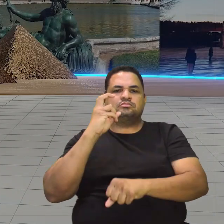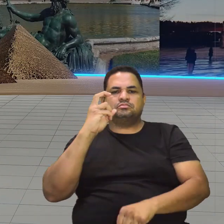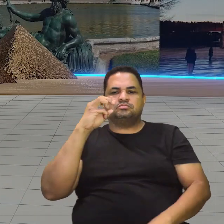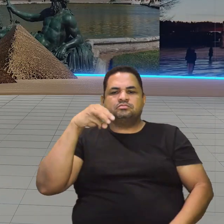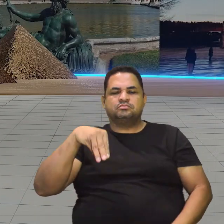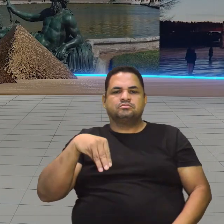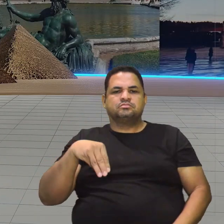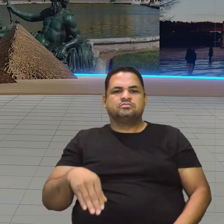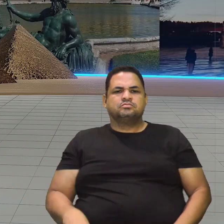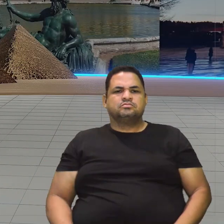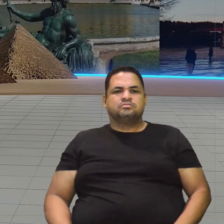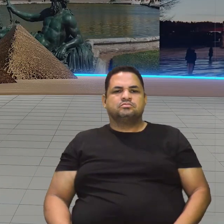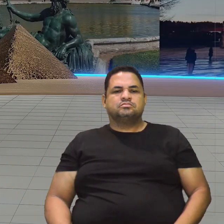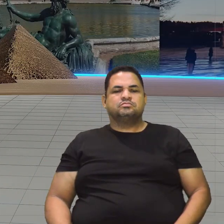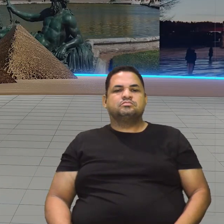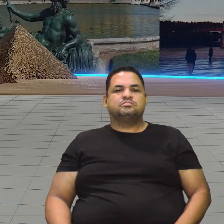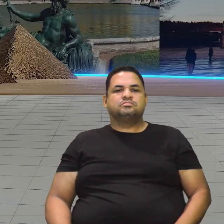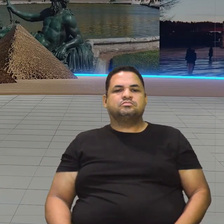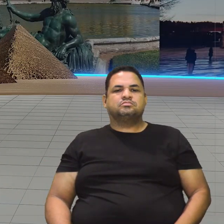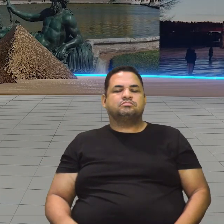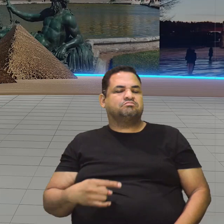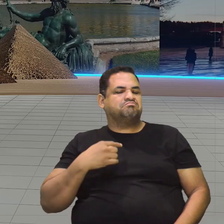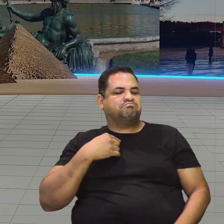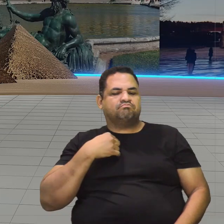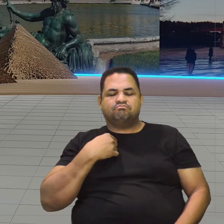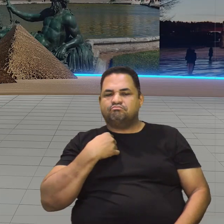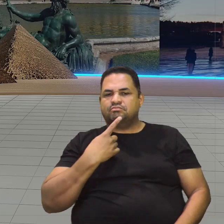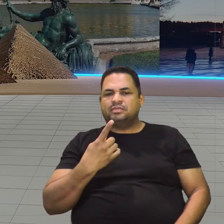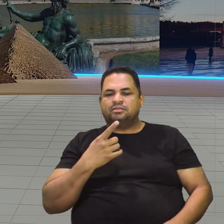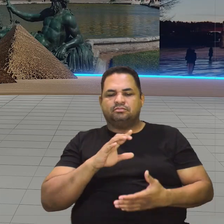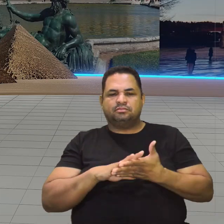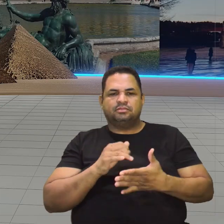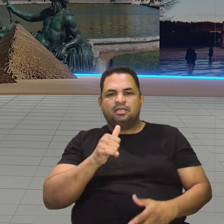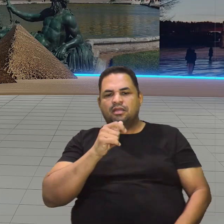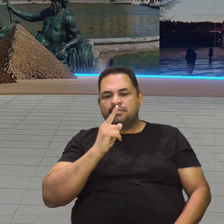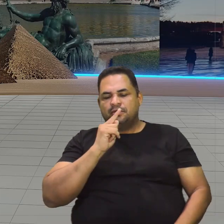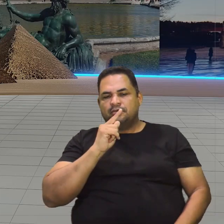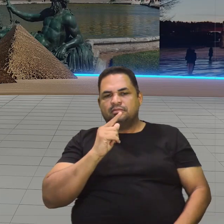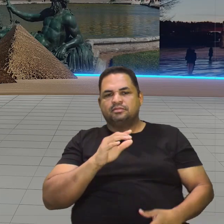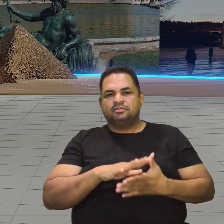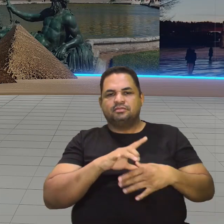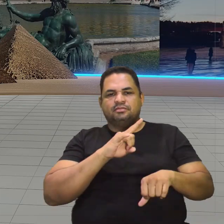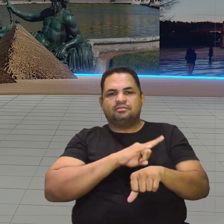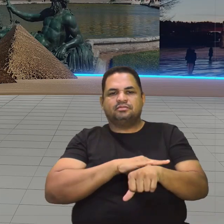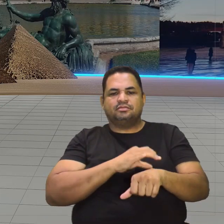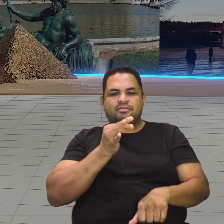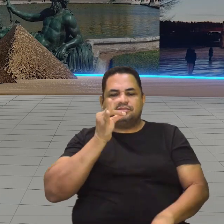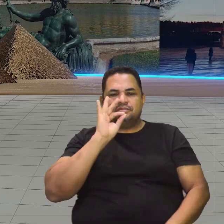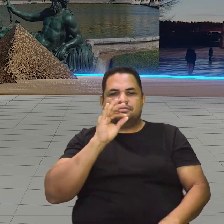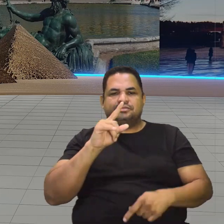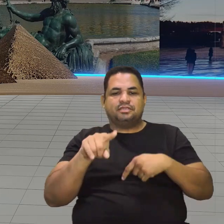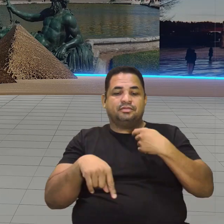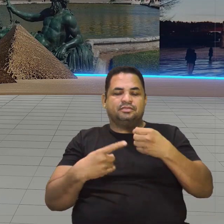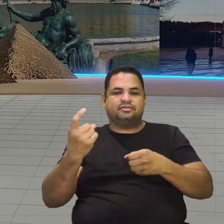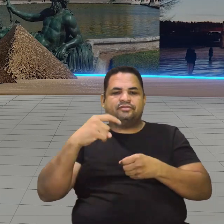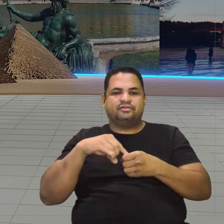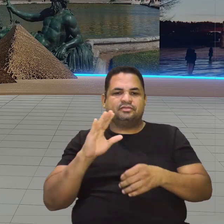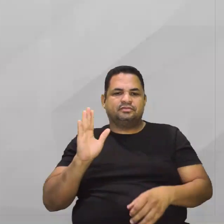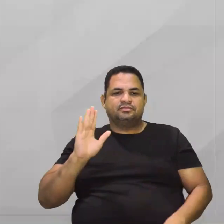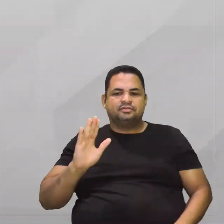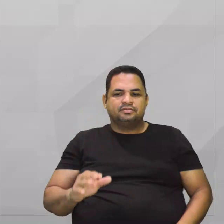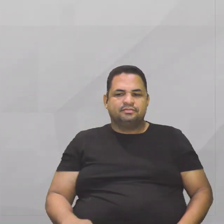5 minutos. Não sai daí, não dá nem tempo de tomar água ou ir ao banheiro tomar um cafezinho. Já estou de volta. Tchau, tchau.